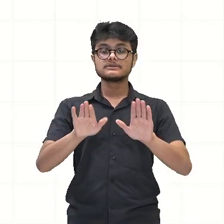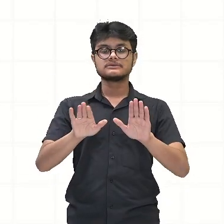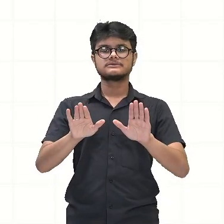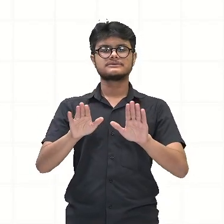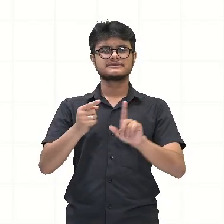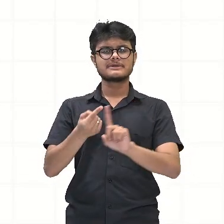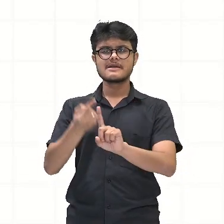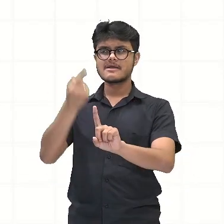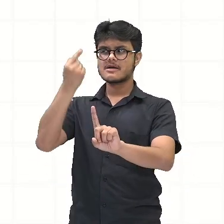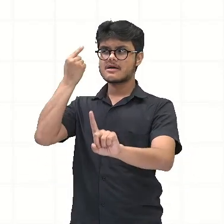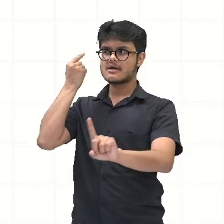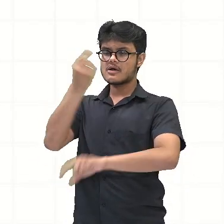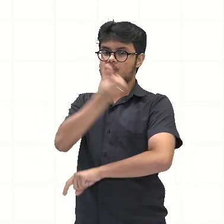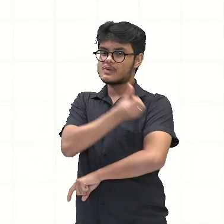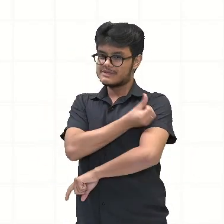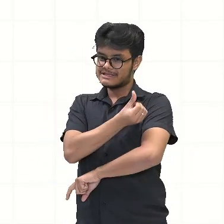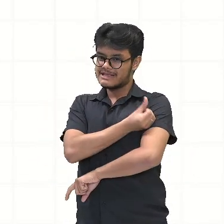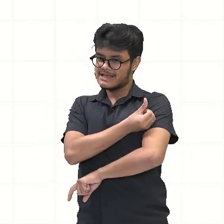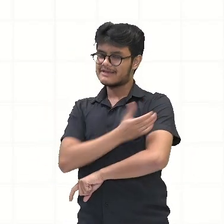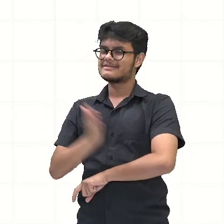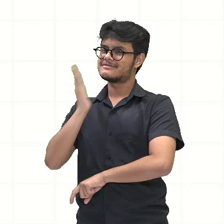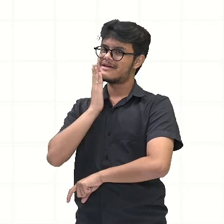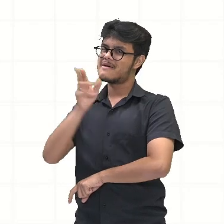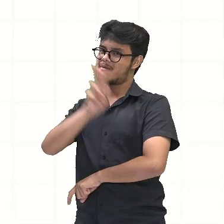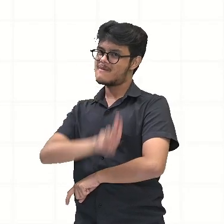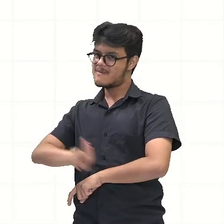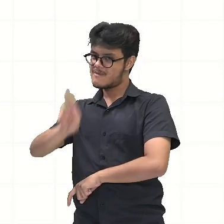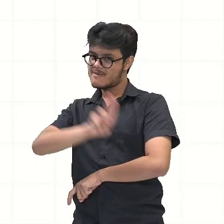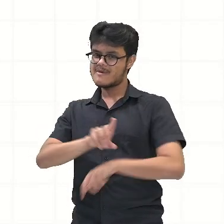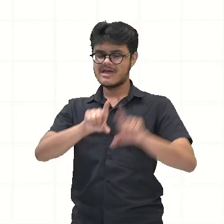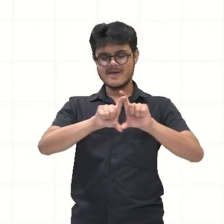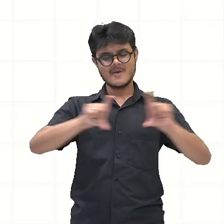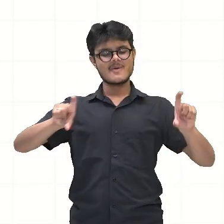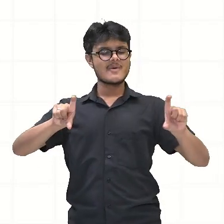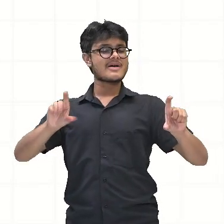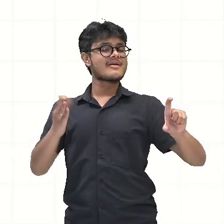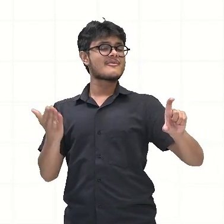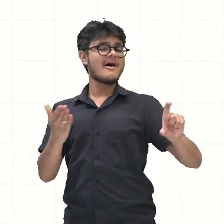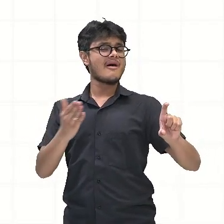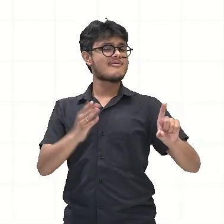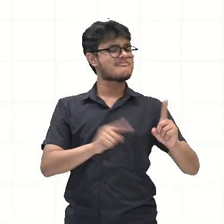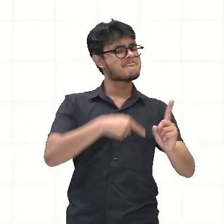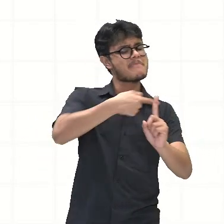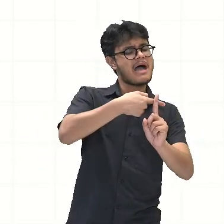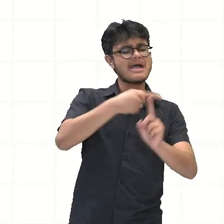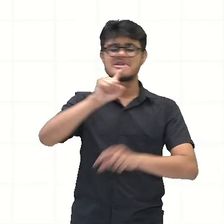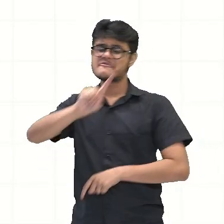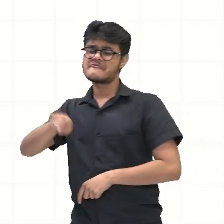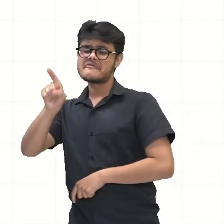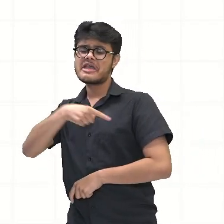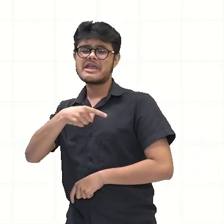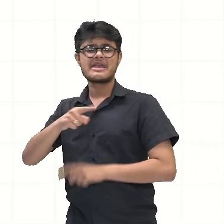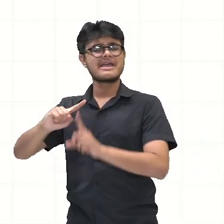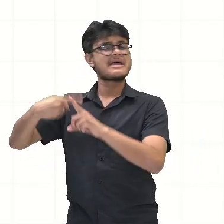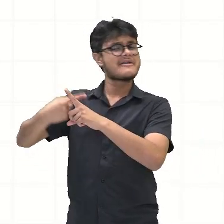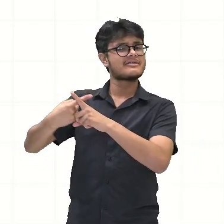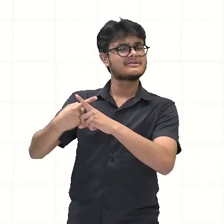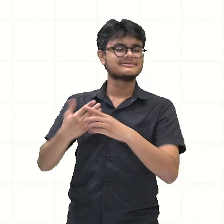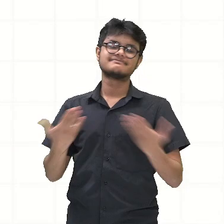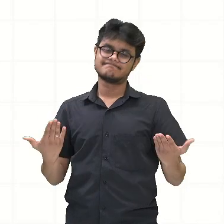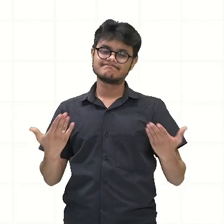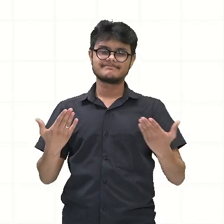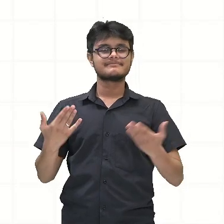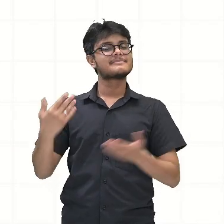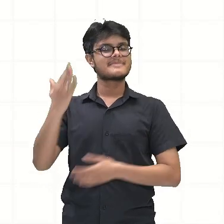do sexto ano, expressão numérica, quem eu resolvo primeiro? Vou sempre resolver primeiro a potência.